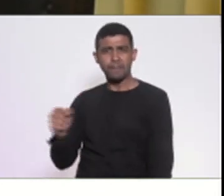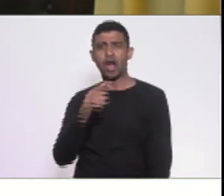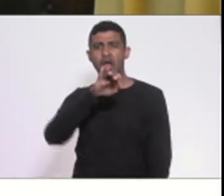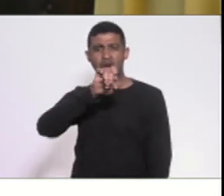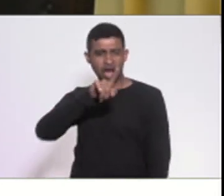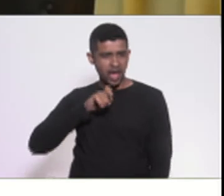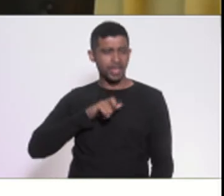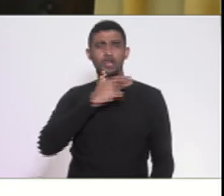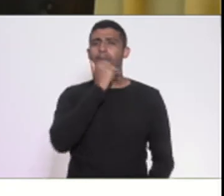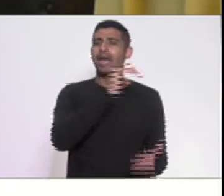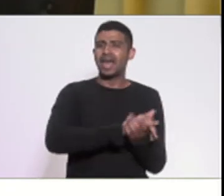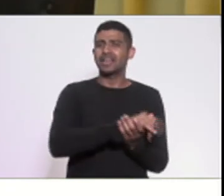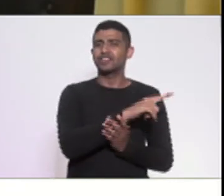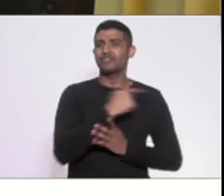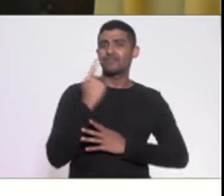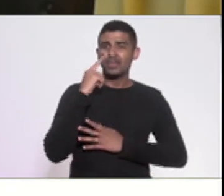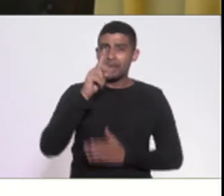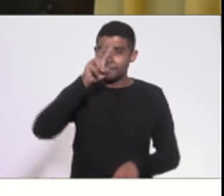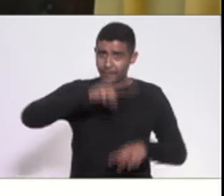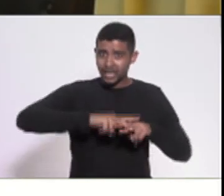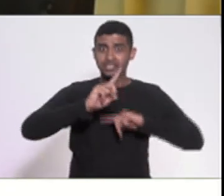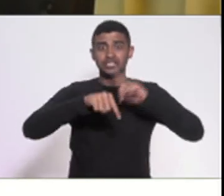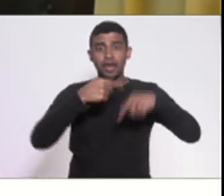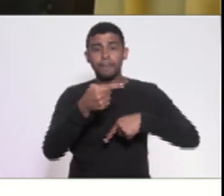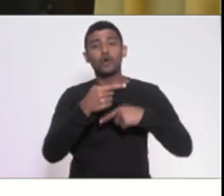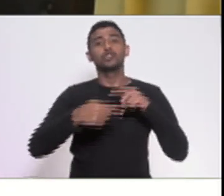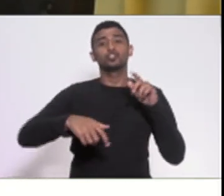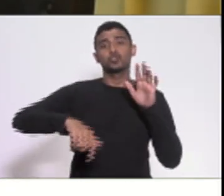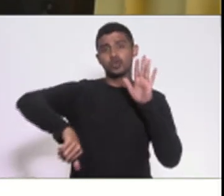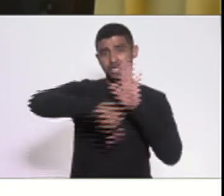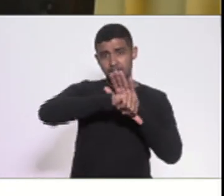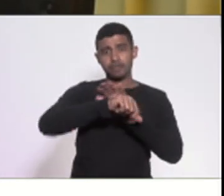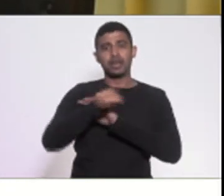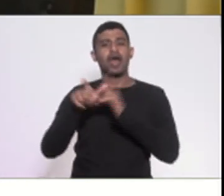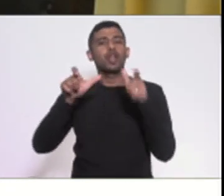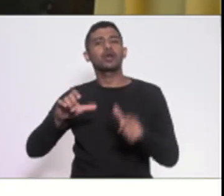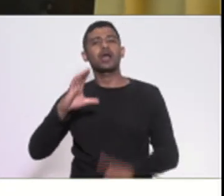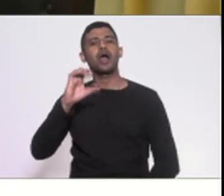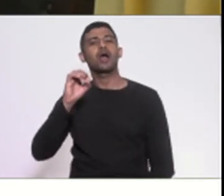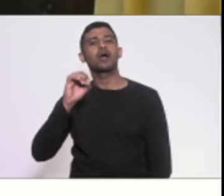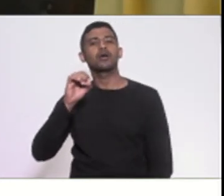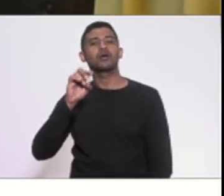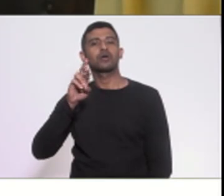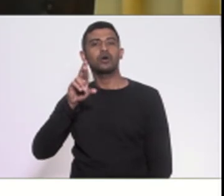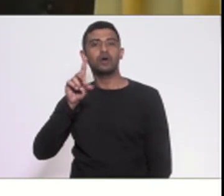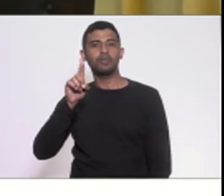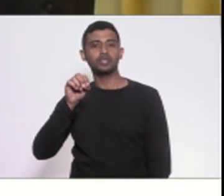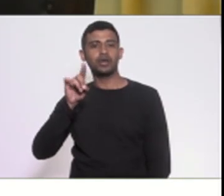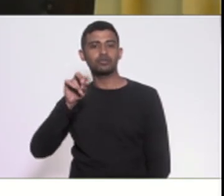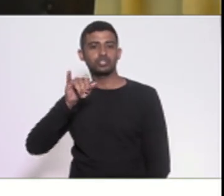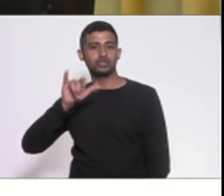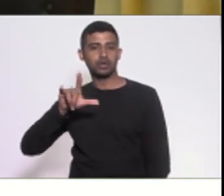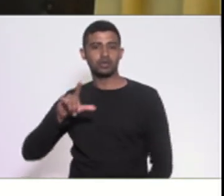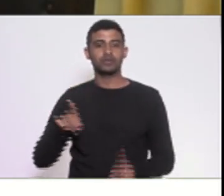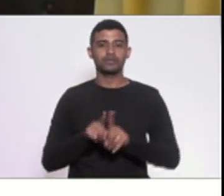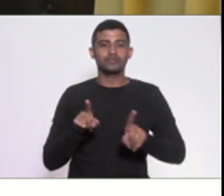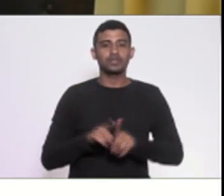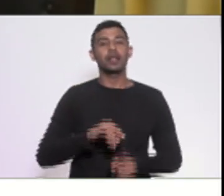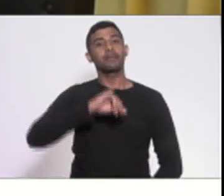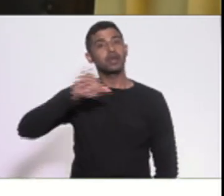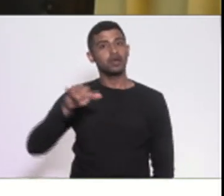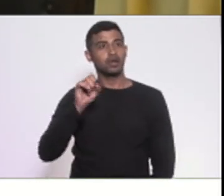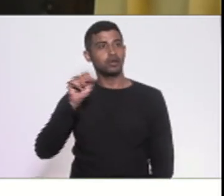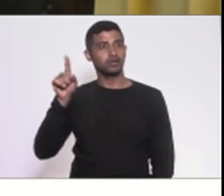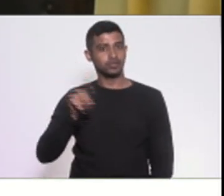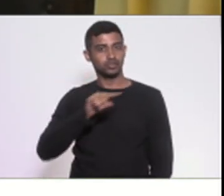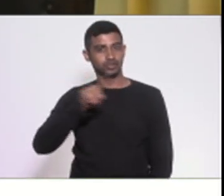preso logo depois do crime, em Cordovil, zona norte do Rio. Em Itaguaí, na Baixada, José Carlos da Silva Carvalho